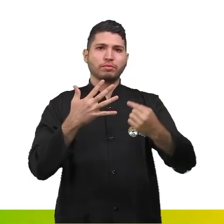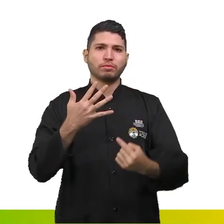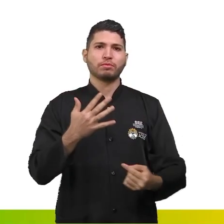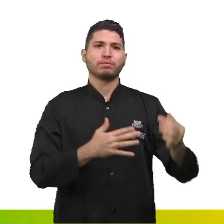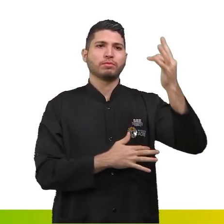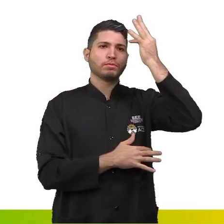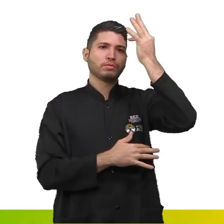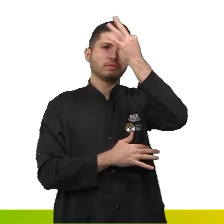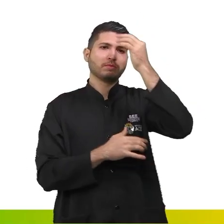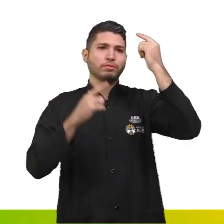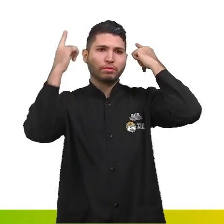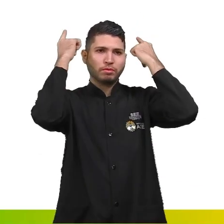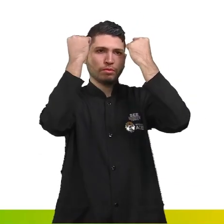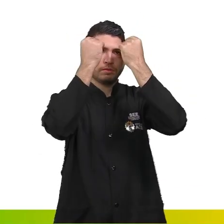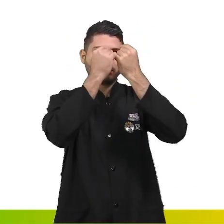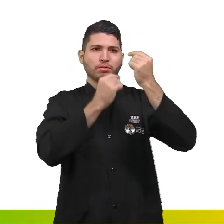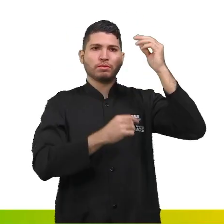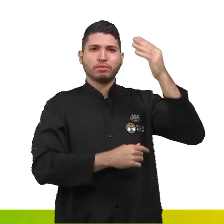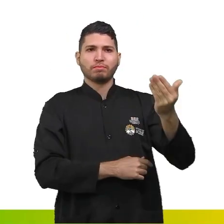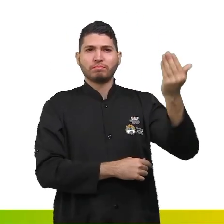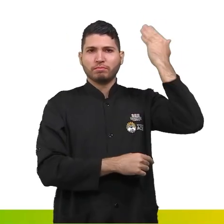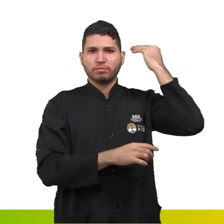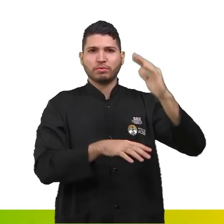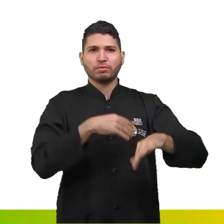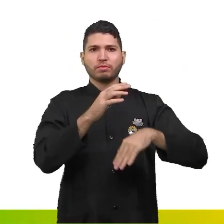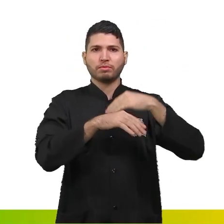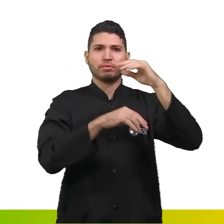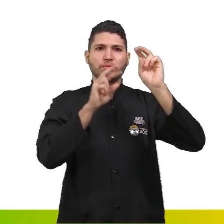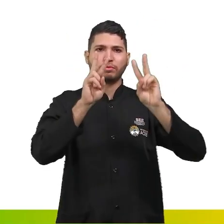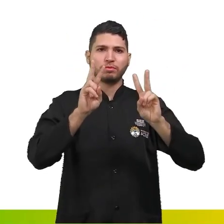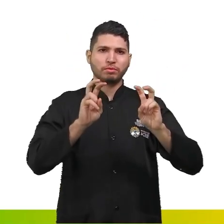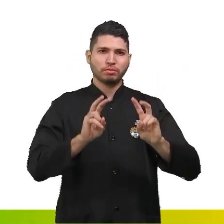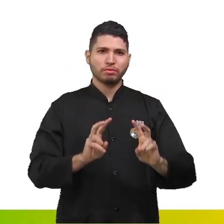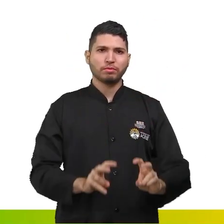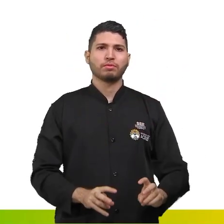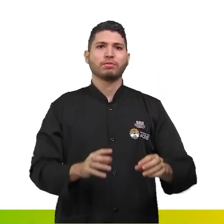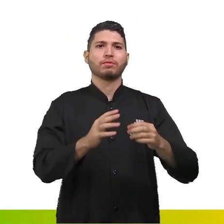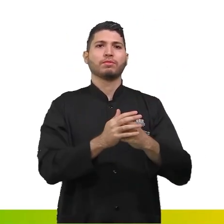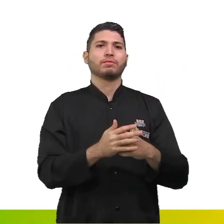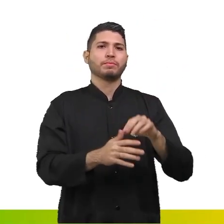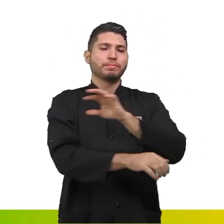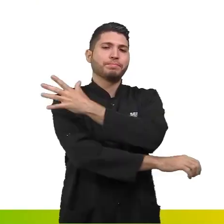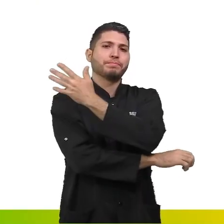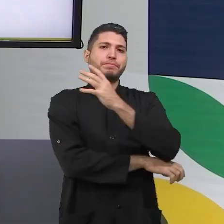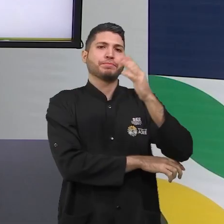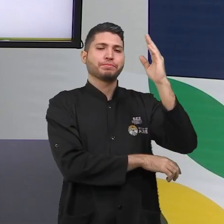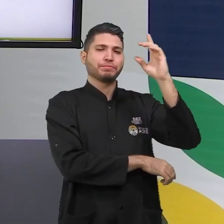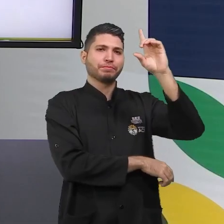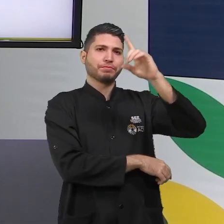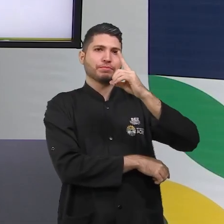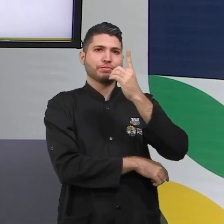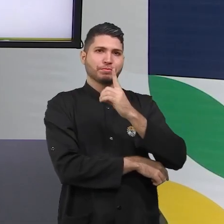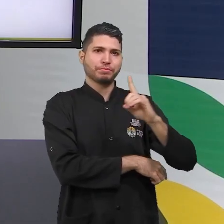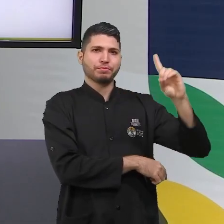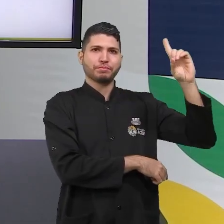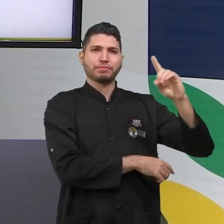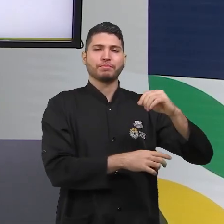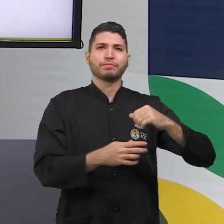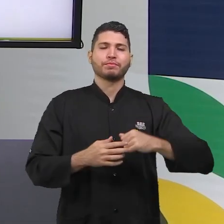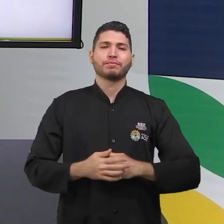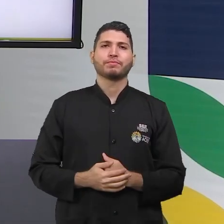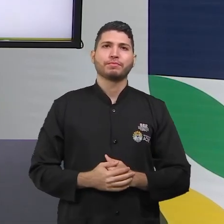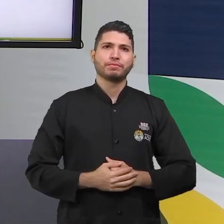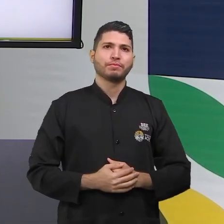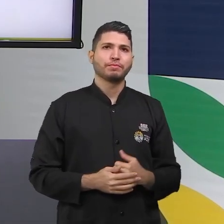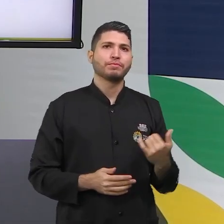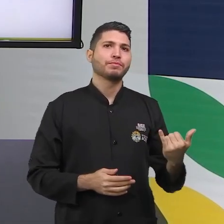a relação entre a razão e a revelação e a ética islâmica. E aí nós não podemos deixar de